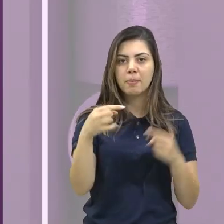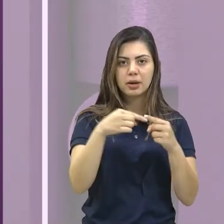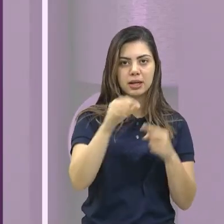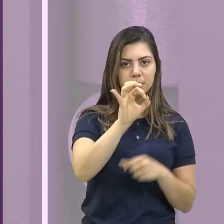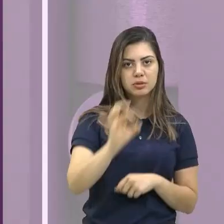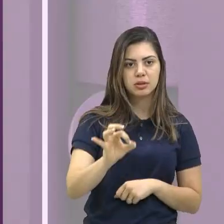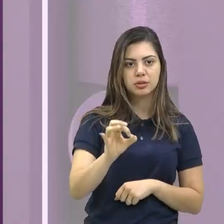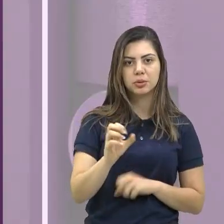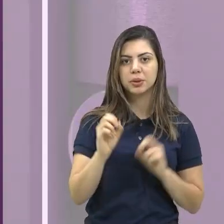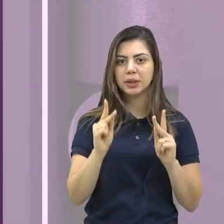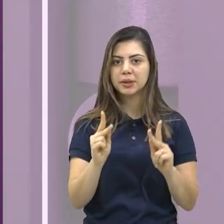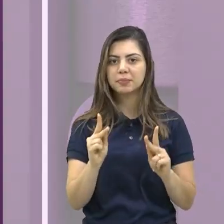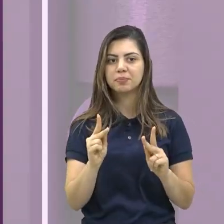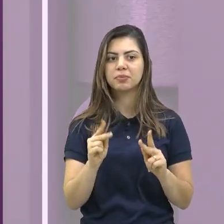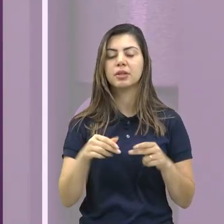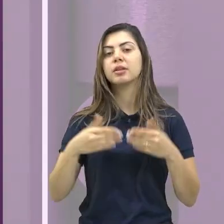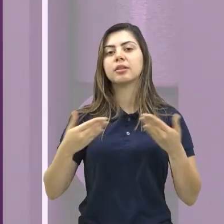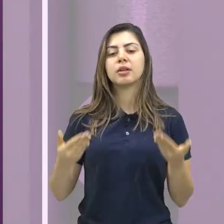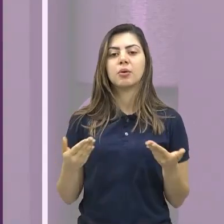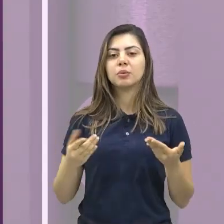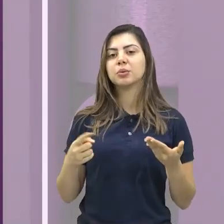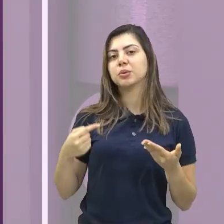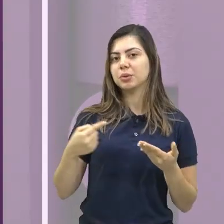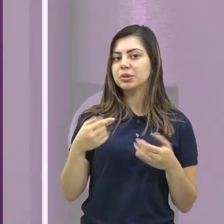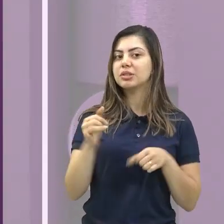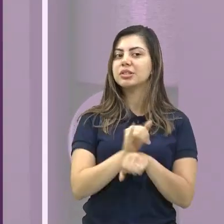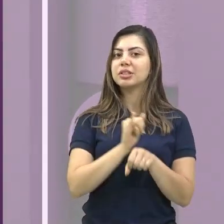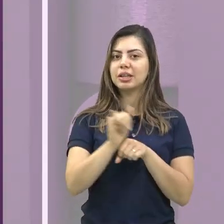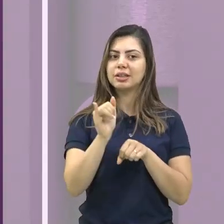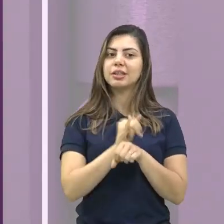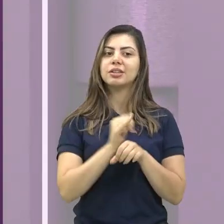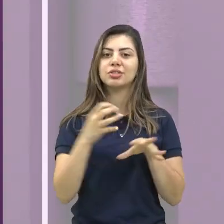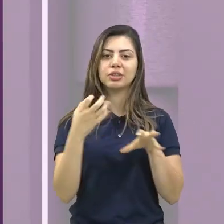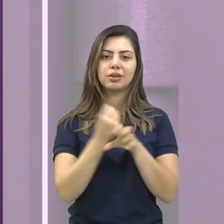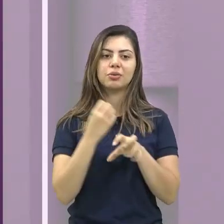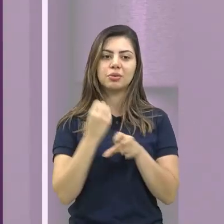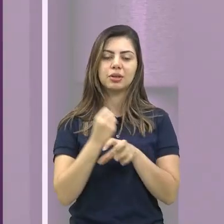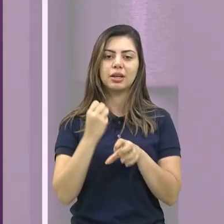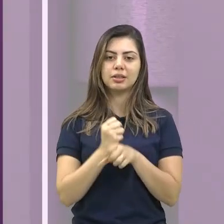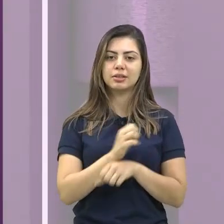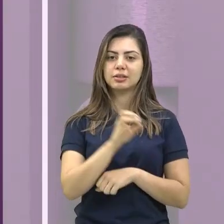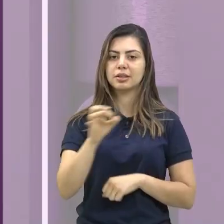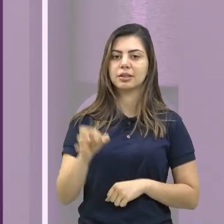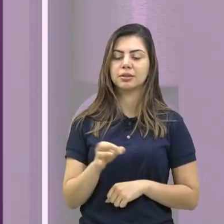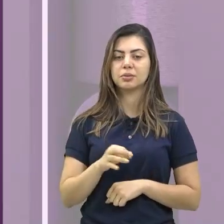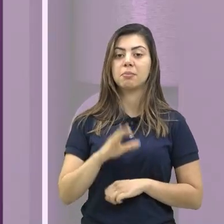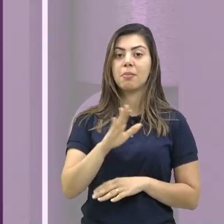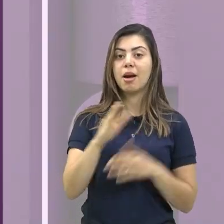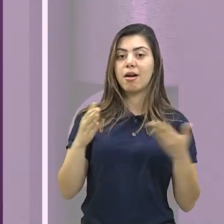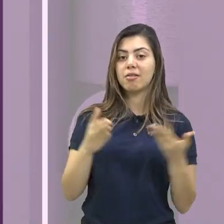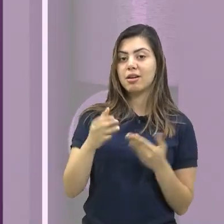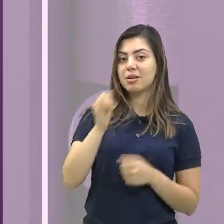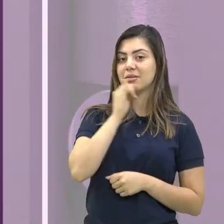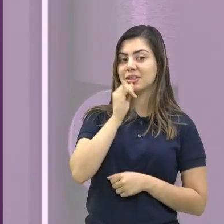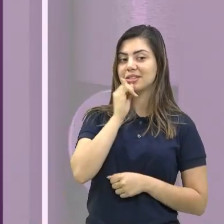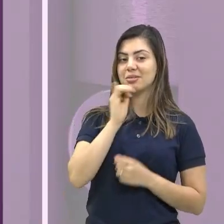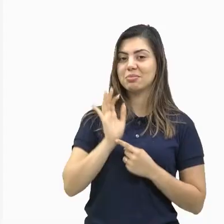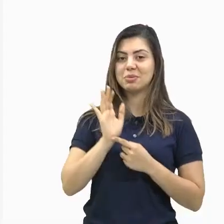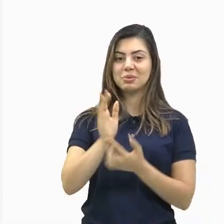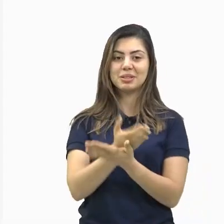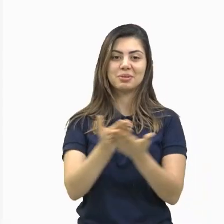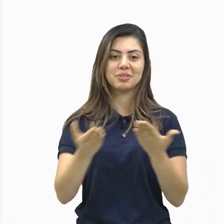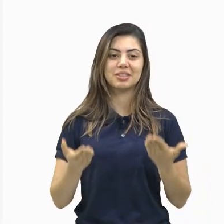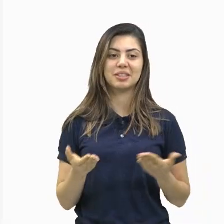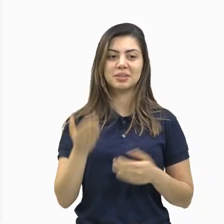bom? Marca bem, porque a gente vai precisar disso para resolver as questões. Resolver outros exemplos aqui. E aí eu tenho um exemplo aqui para você aqui na tela, olha só.